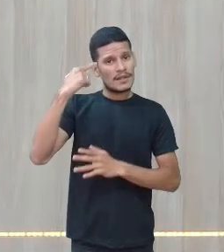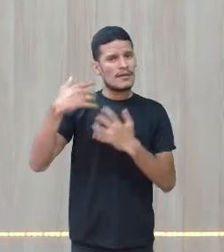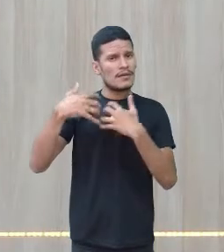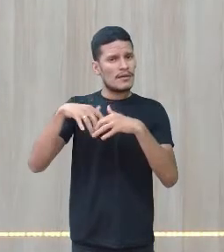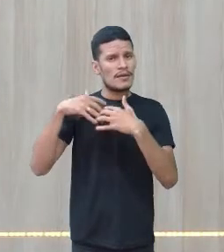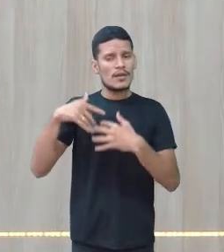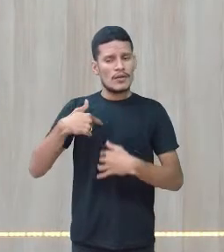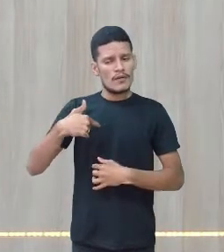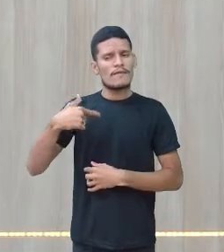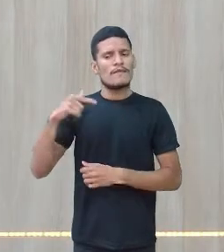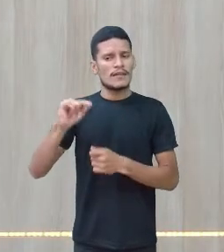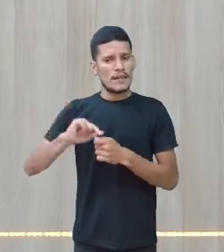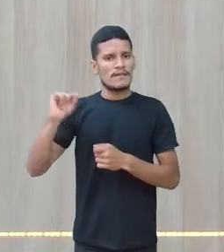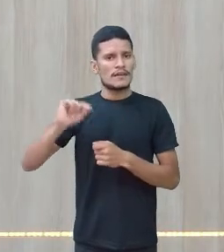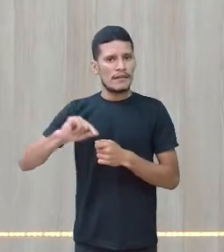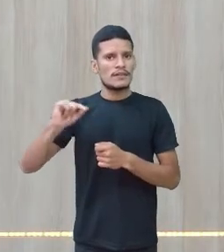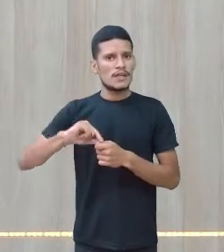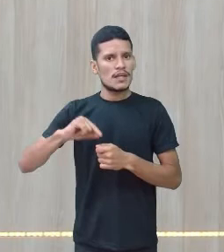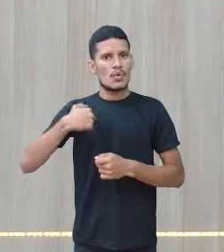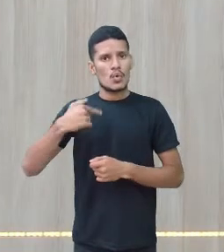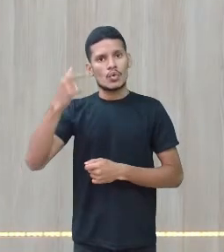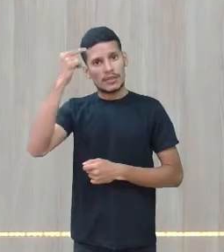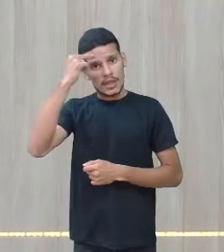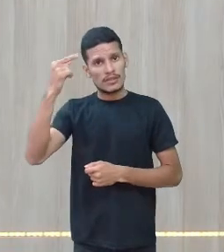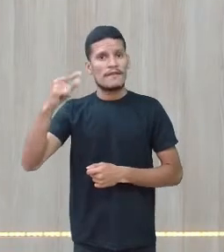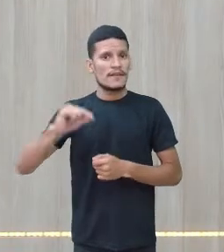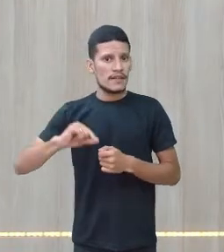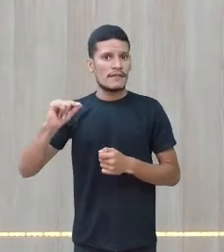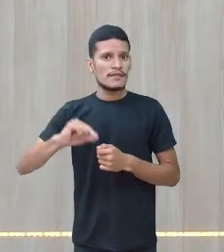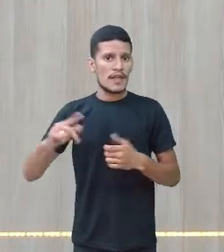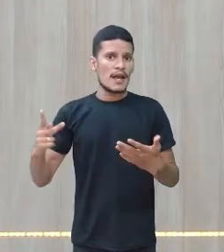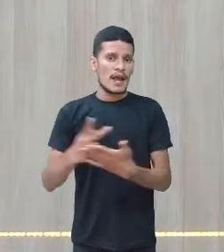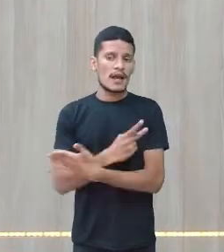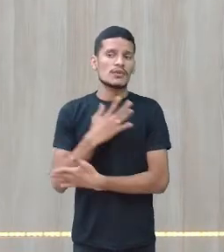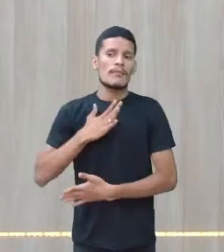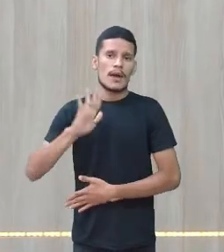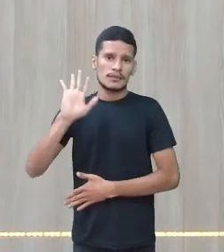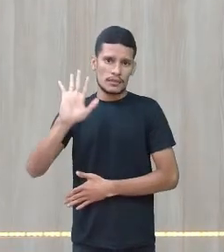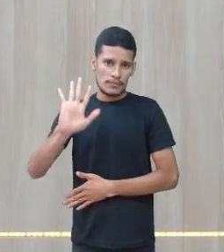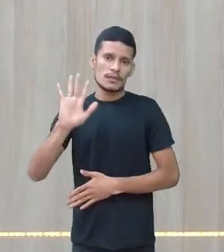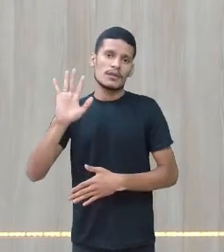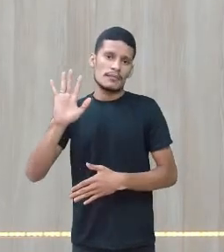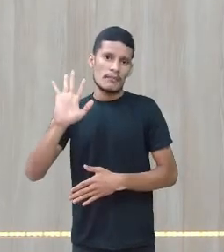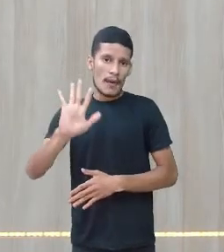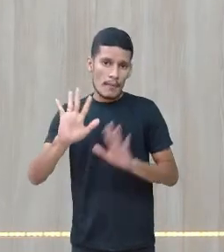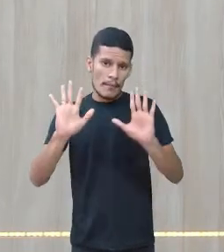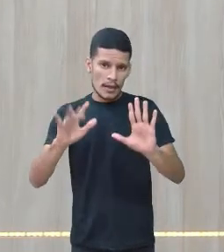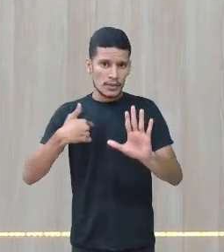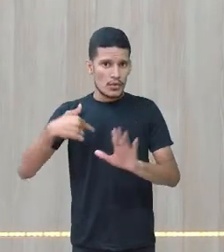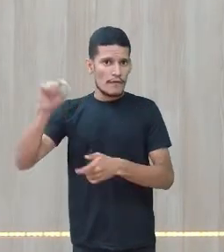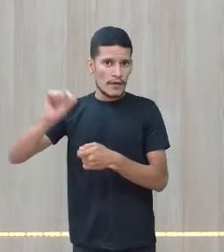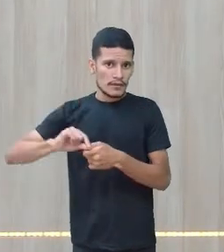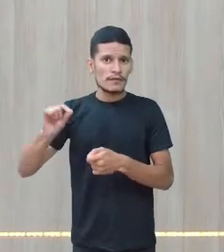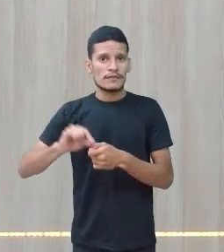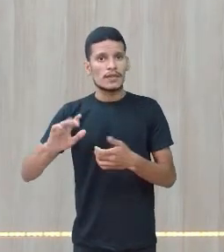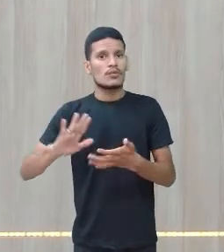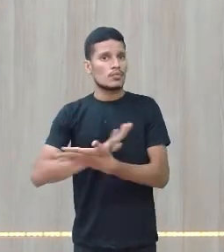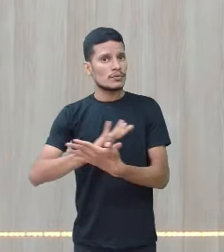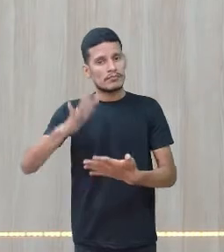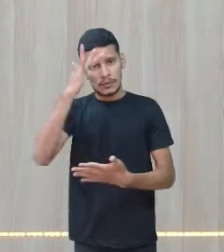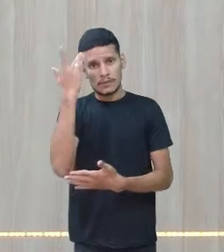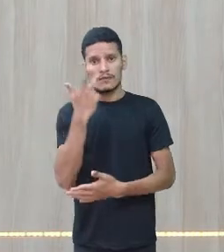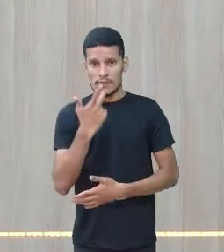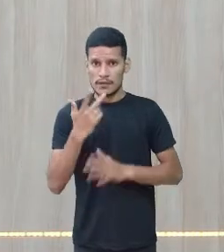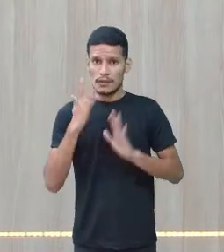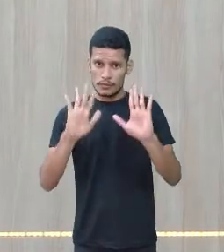eu vou fazer isso, eu tenho consciência que estou fazendo. Está errado, mas eu vou fazer. Então, eu acredito que alguns, às vezes, chegam a dizer isso.